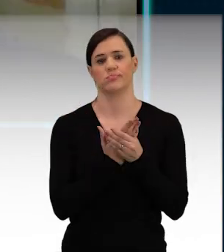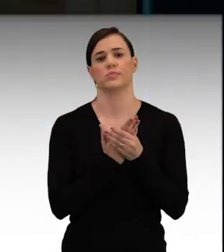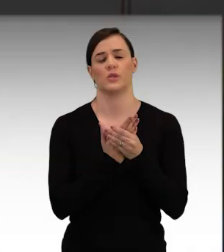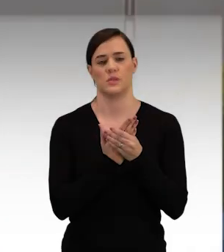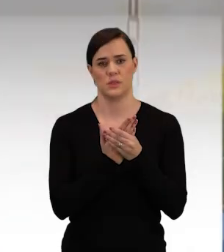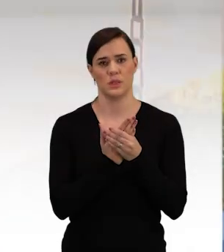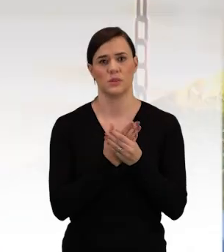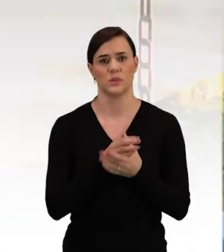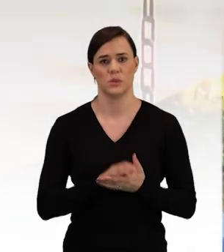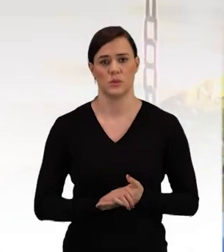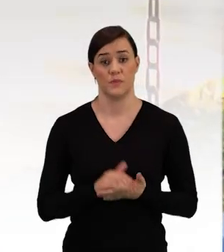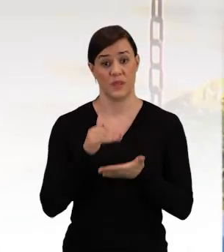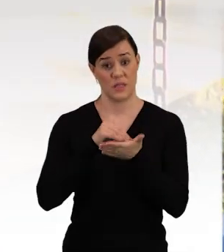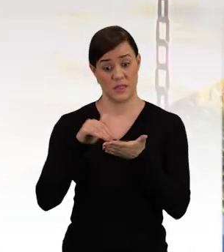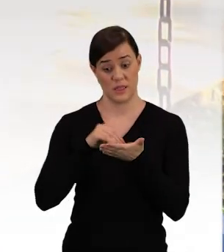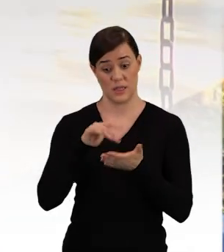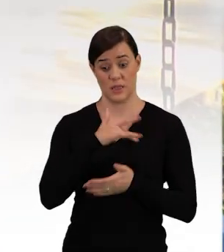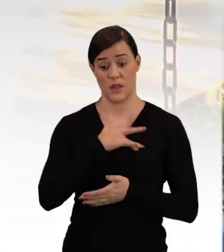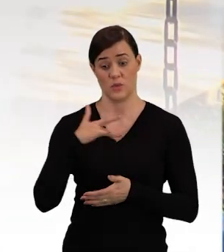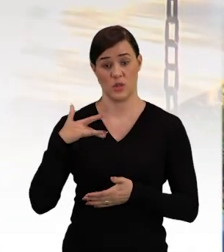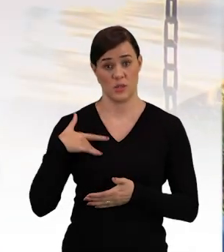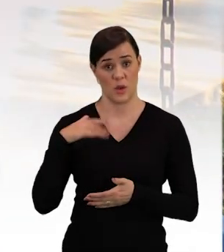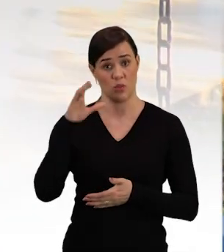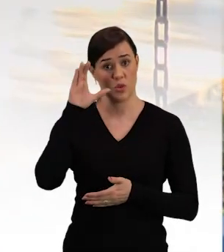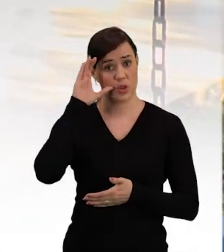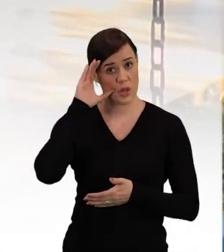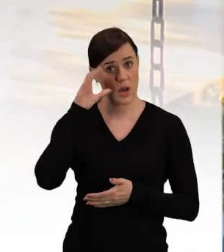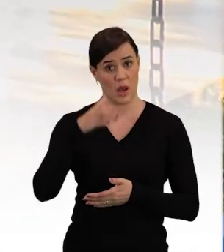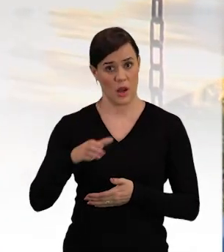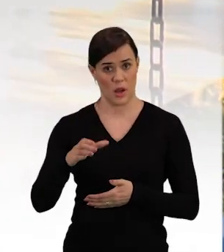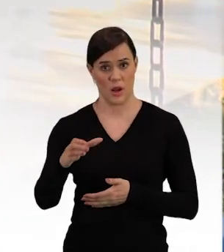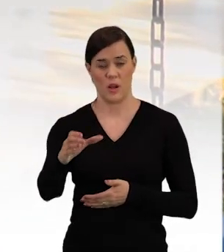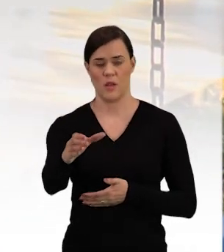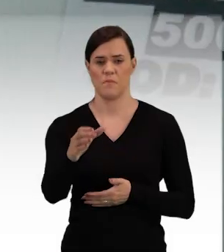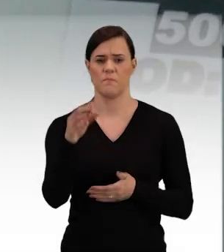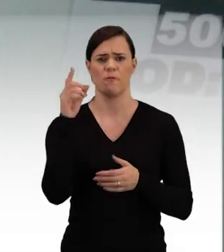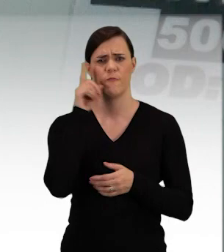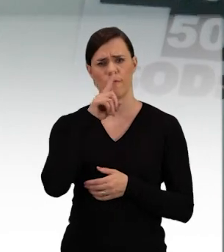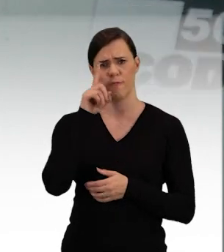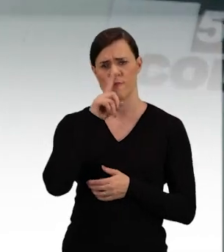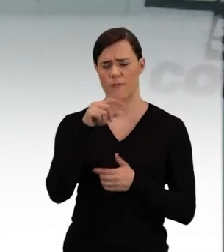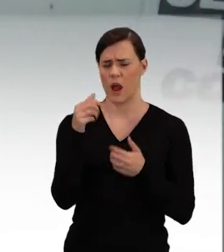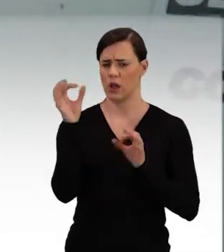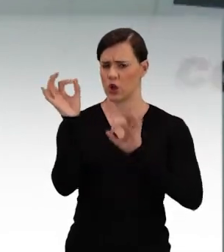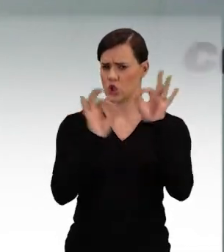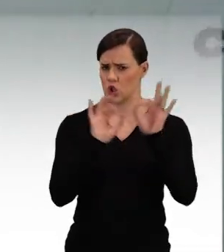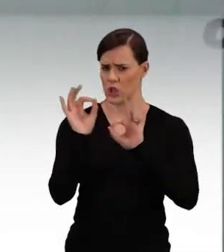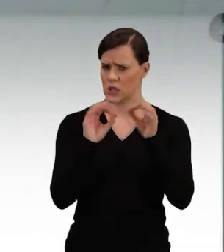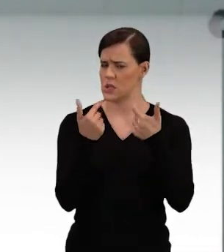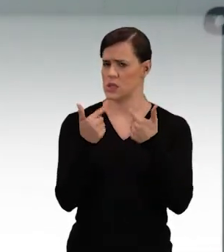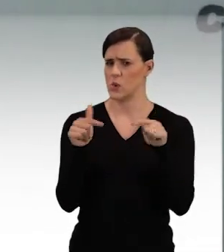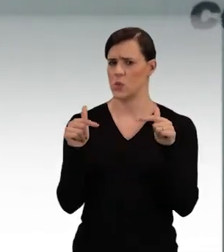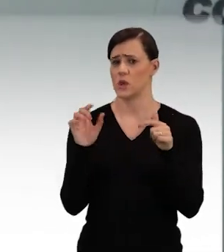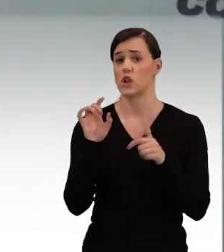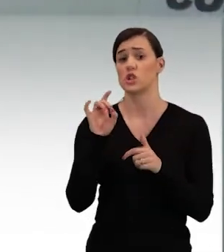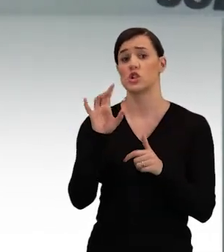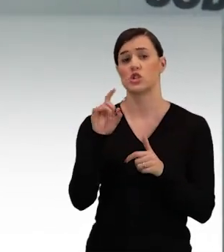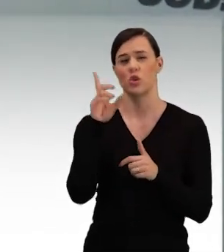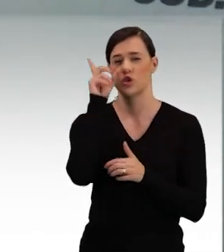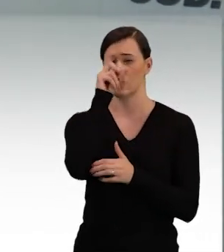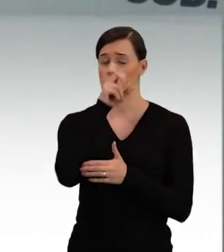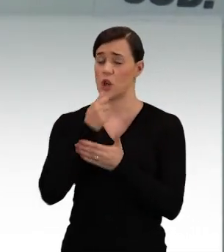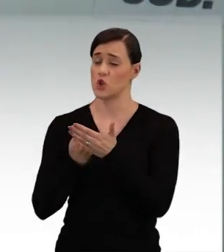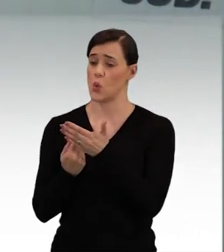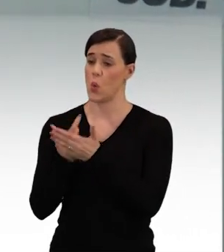civil pública. Para o secretário de Saúde de Caraguatatuba, não há falhas de planejamento, e sim dificuldade na compra